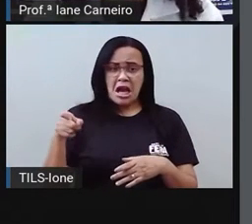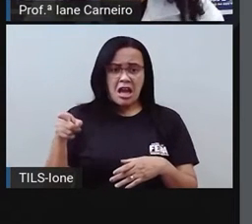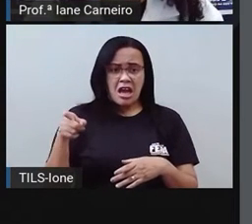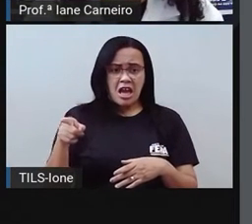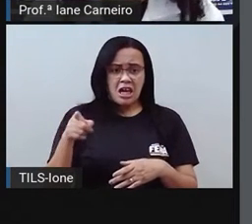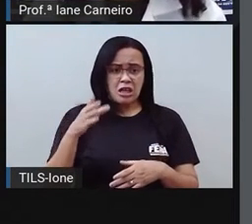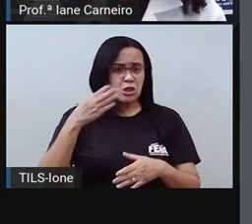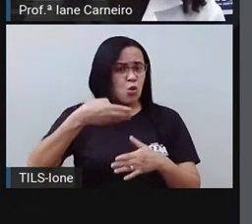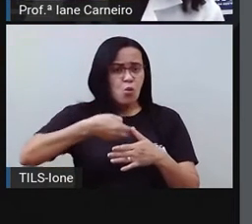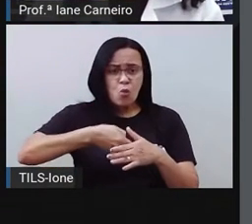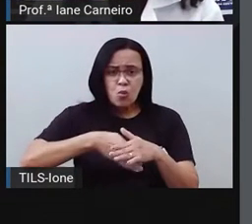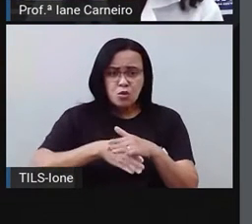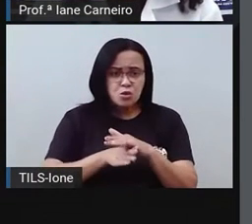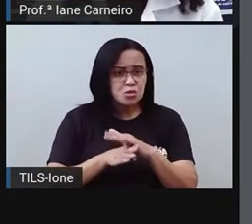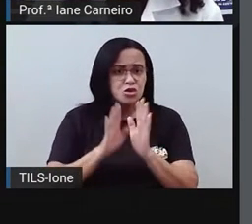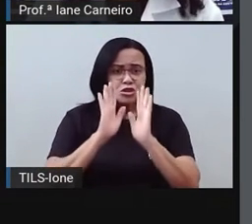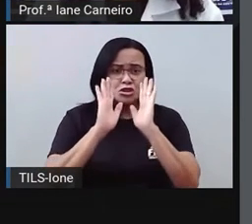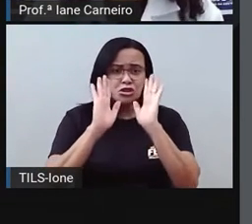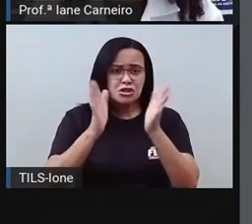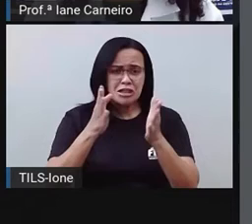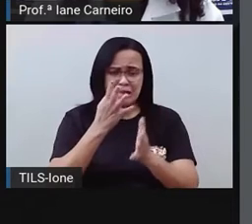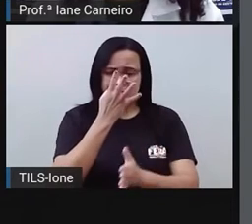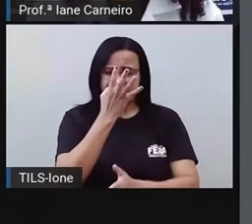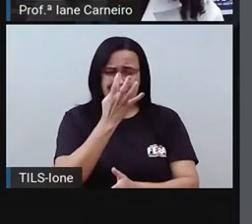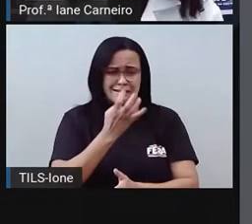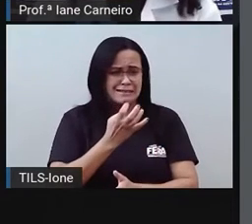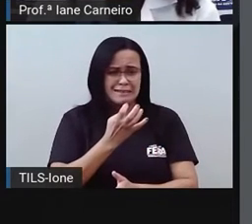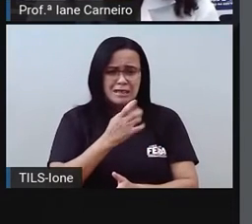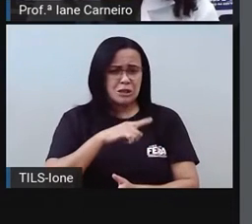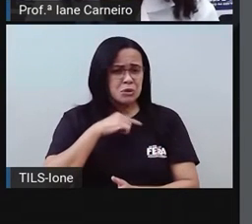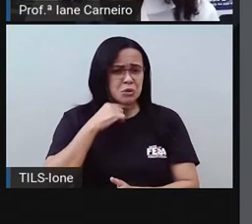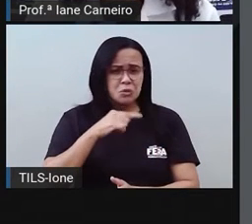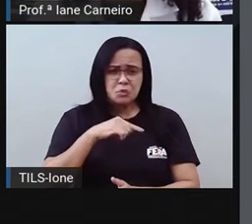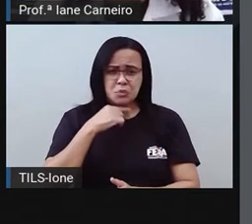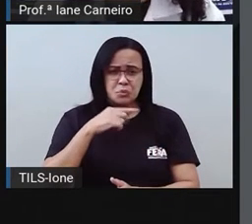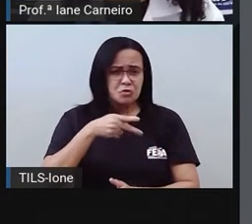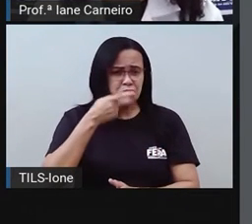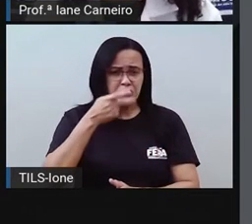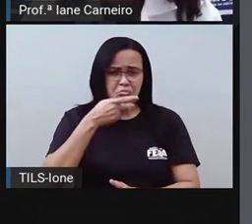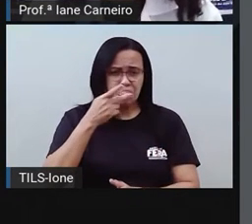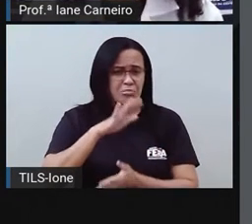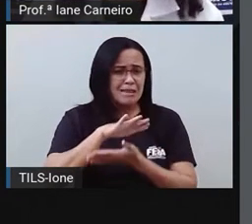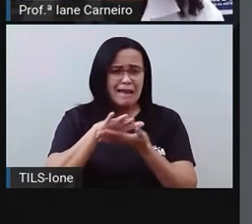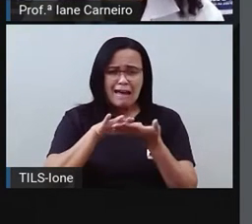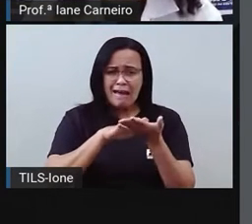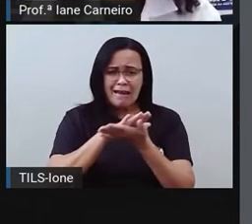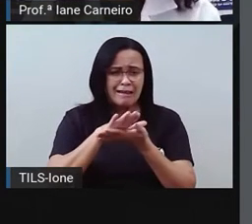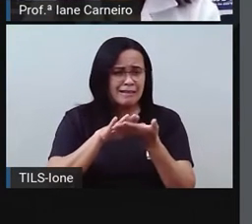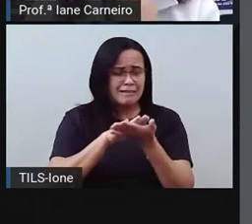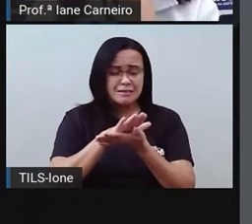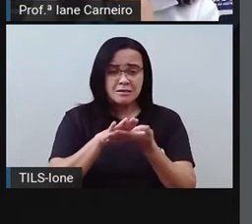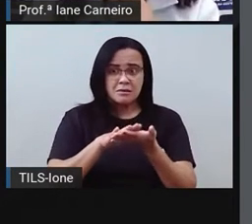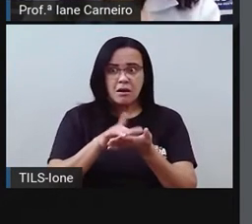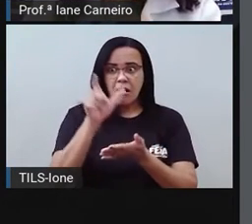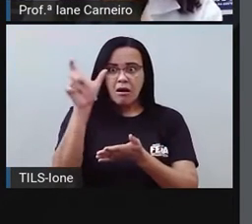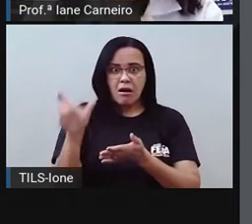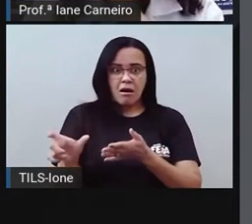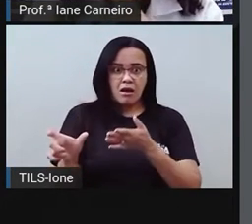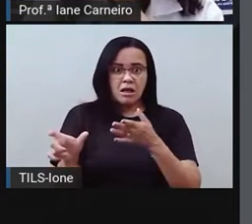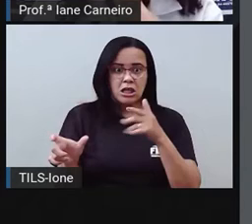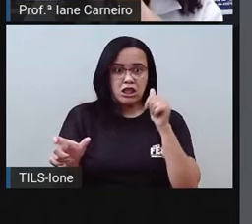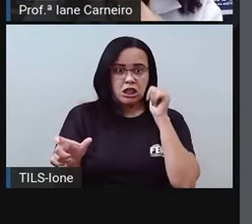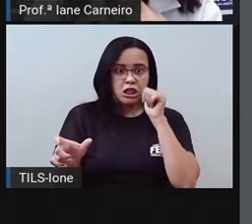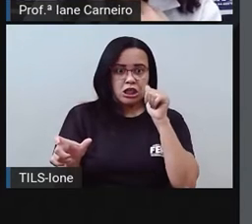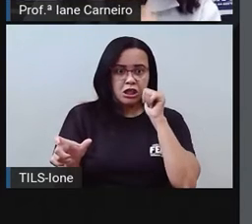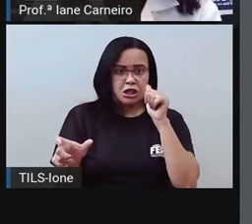calado e sério que as palavras demoraram a sair de sua boca. A menina, bonitinha, desistiu